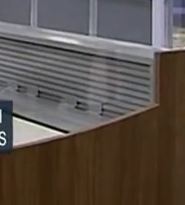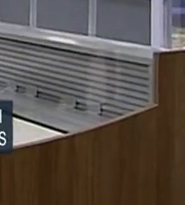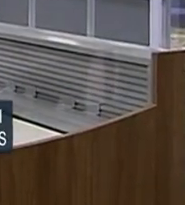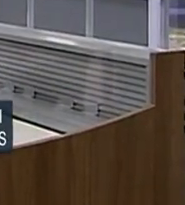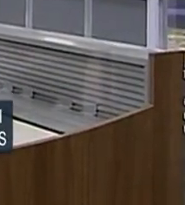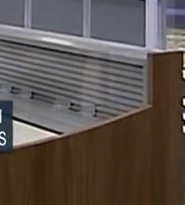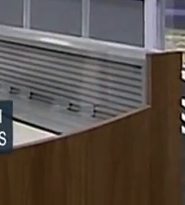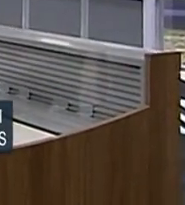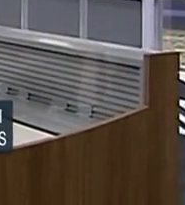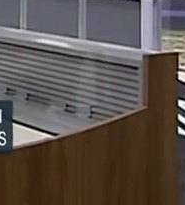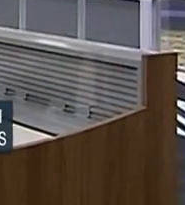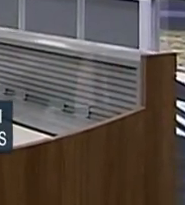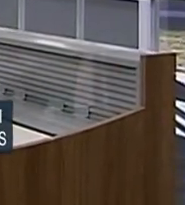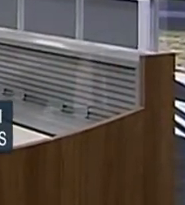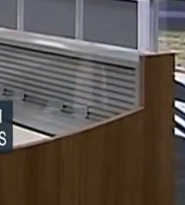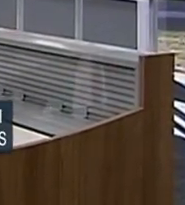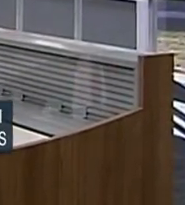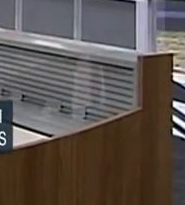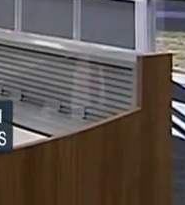Rio de Janeiro.